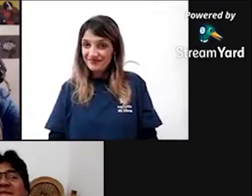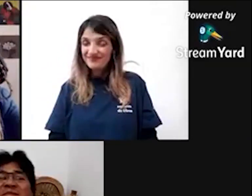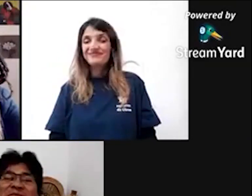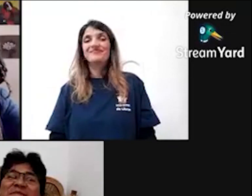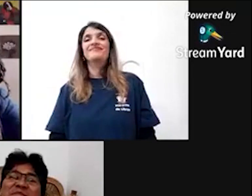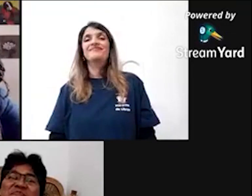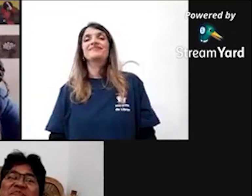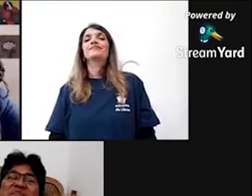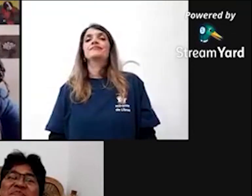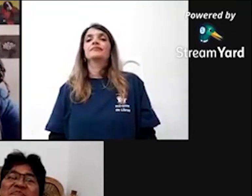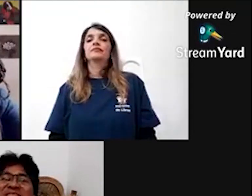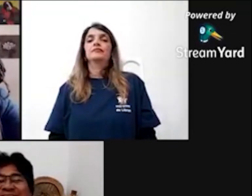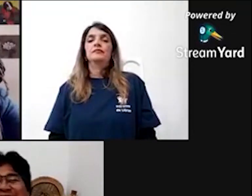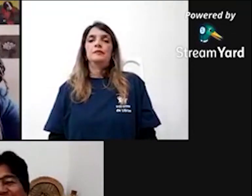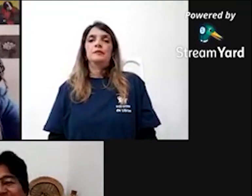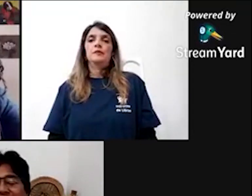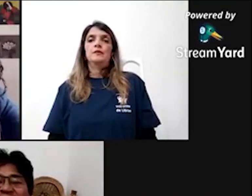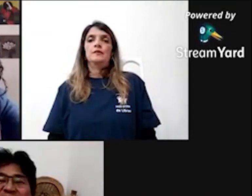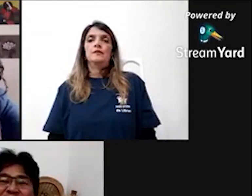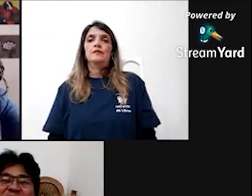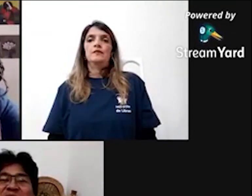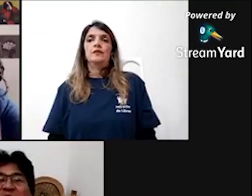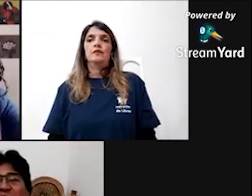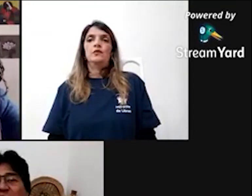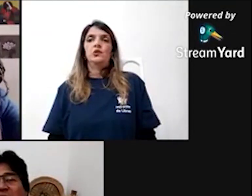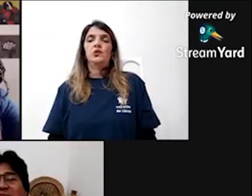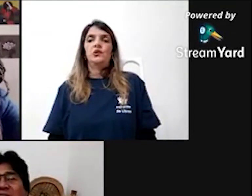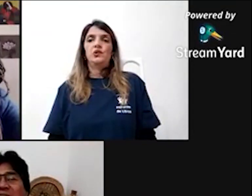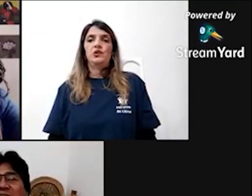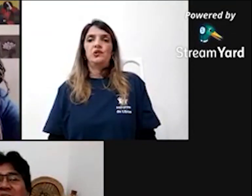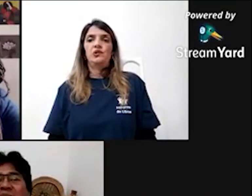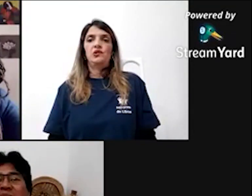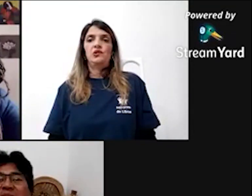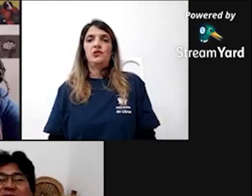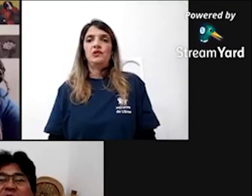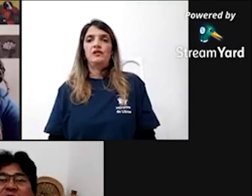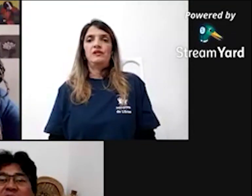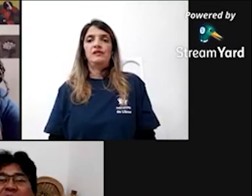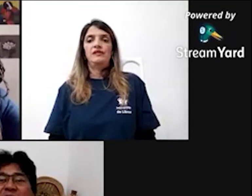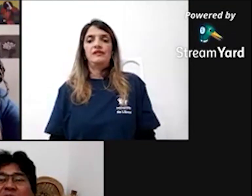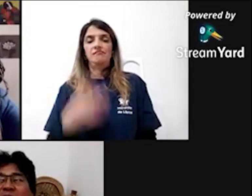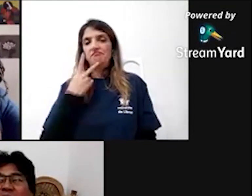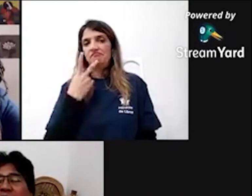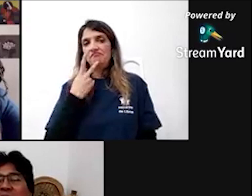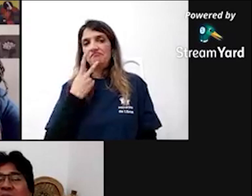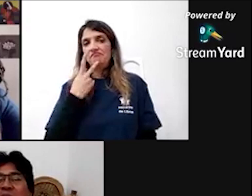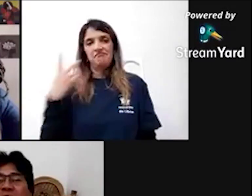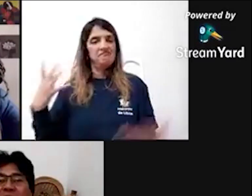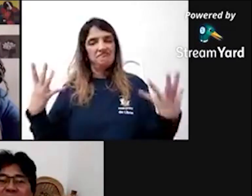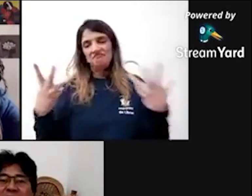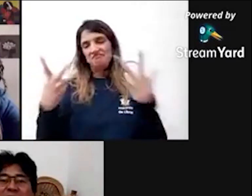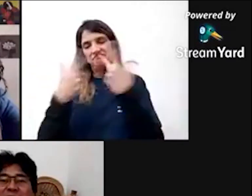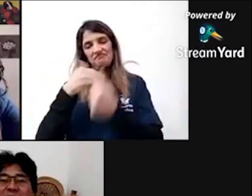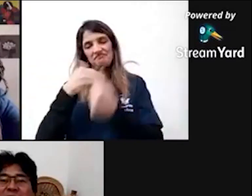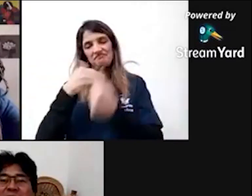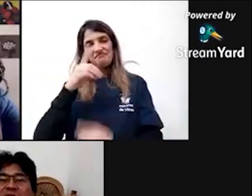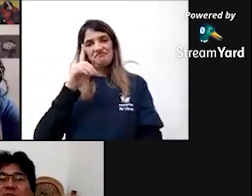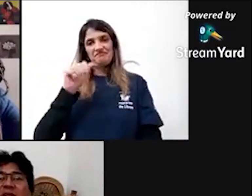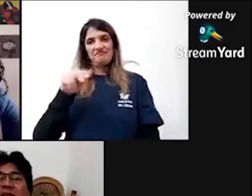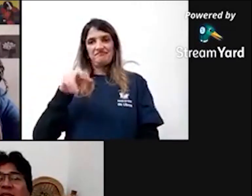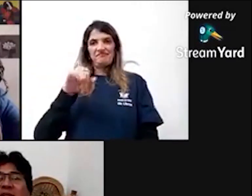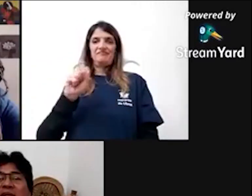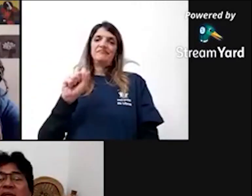Você, isso mesmo. Você... Então, bom, uma fala belíssima do Daniel, bem embasada, de